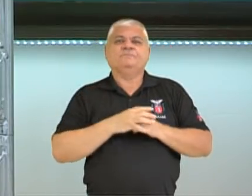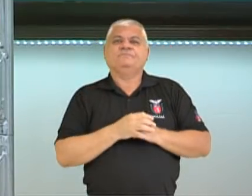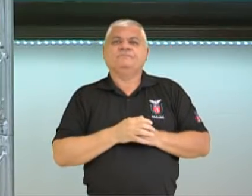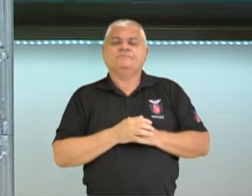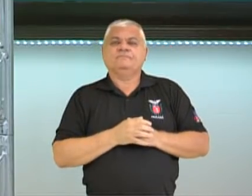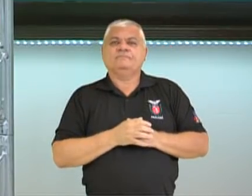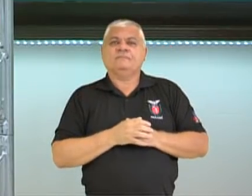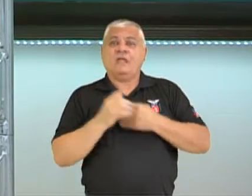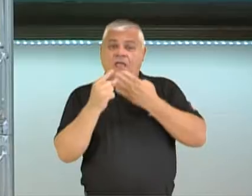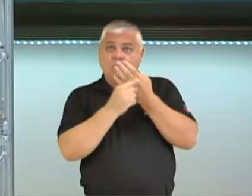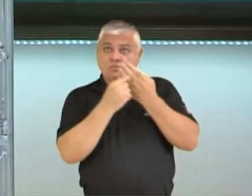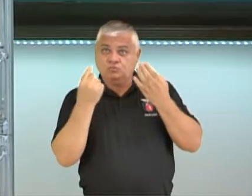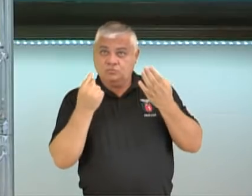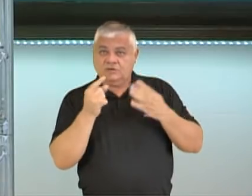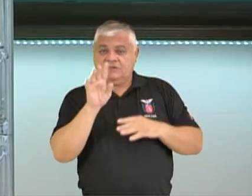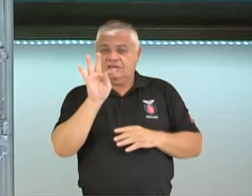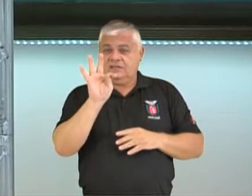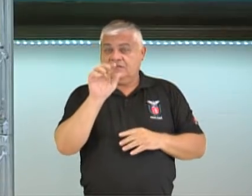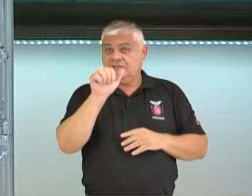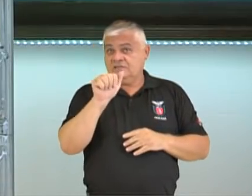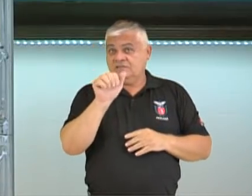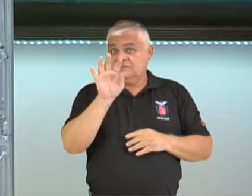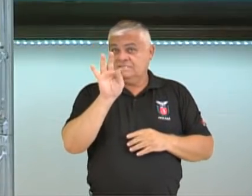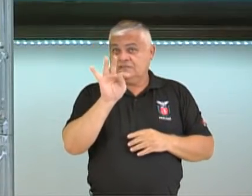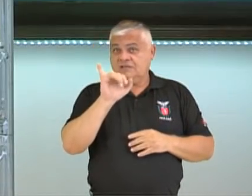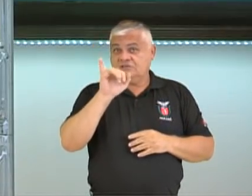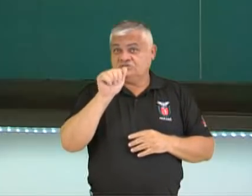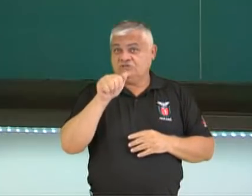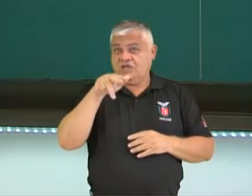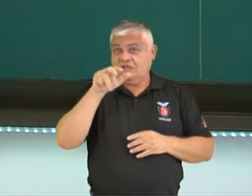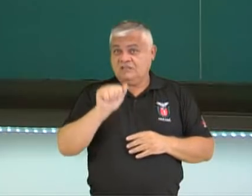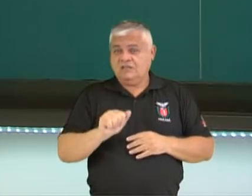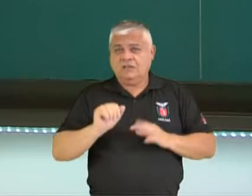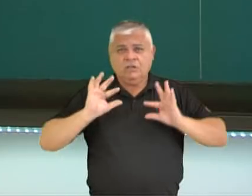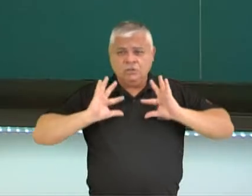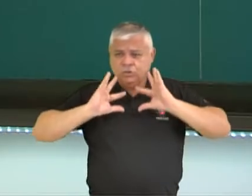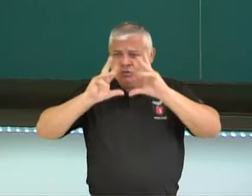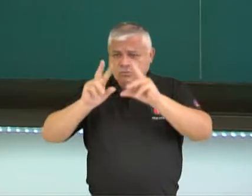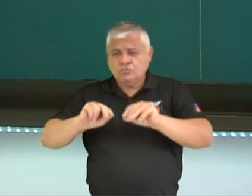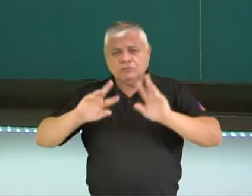chama a nossa atenção dizendo o seguinte, ó, tudo é humano,